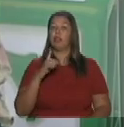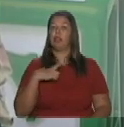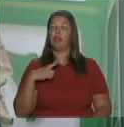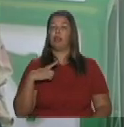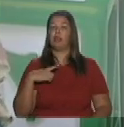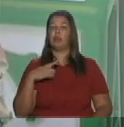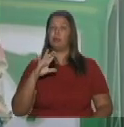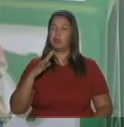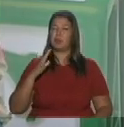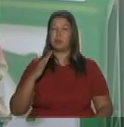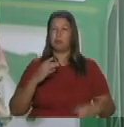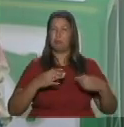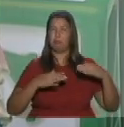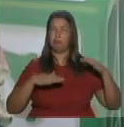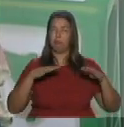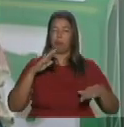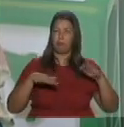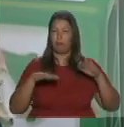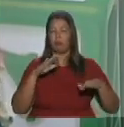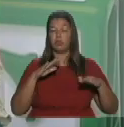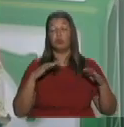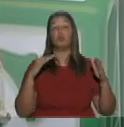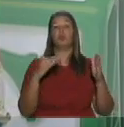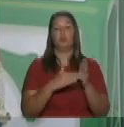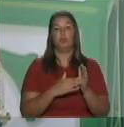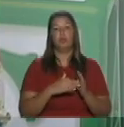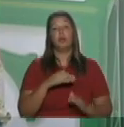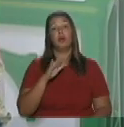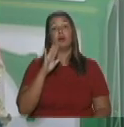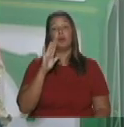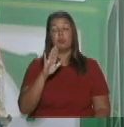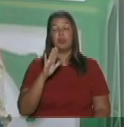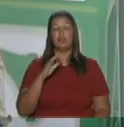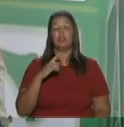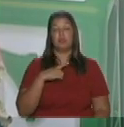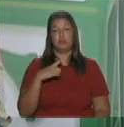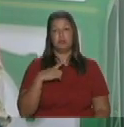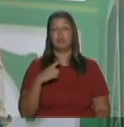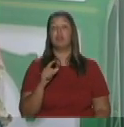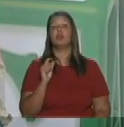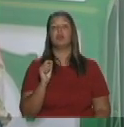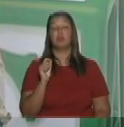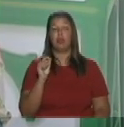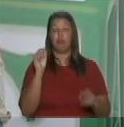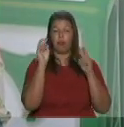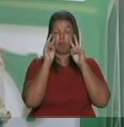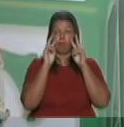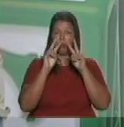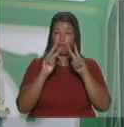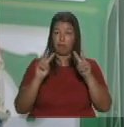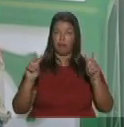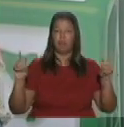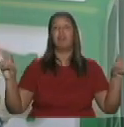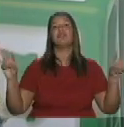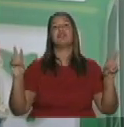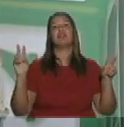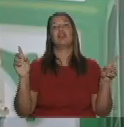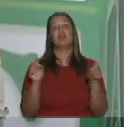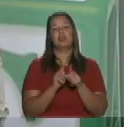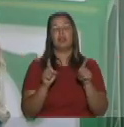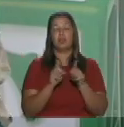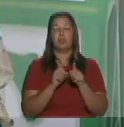aí um parâmetro do todo. Só que a gente não tem o parâmetro do todo. A gente tem, sim, a visão